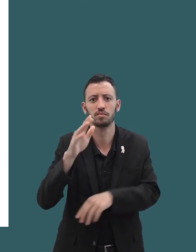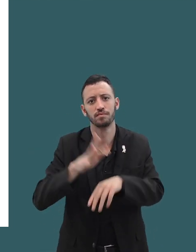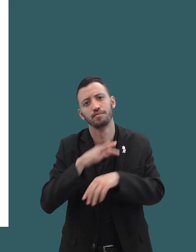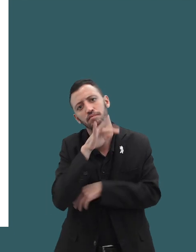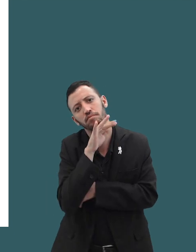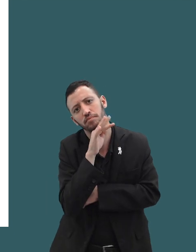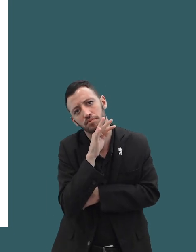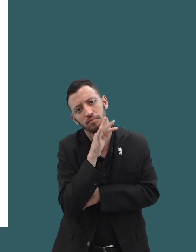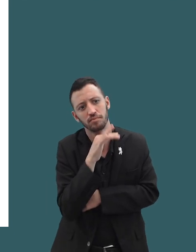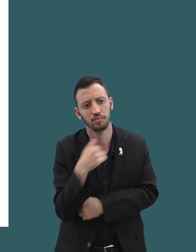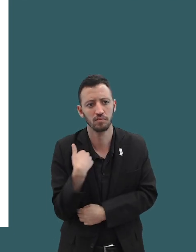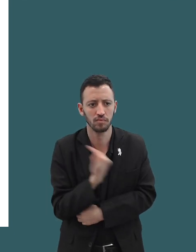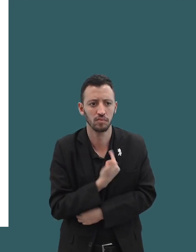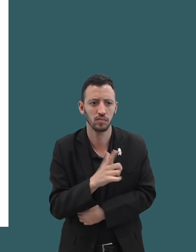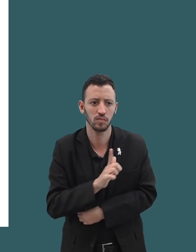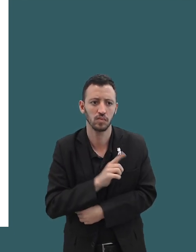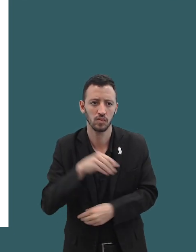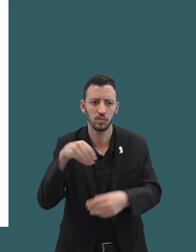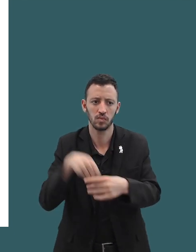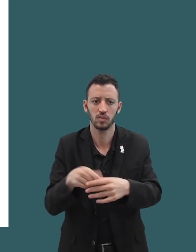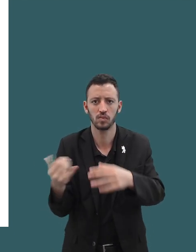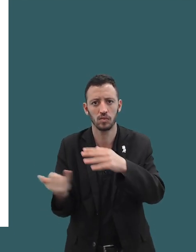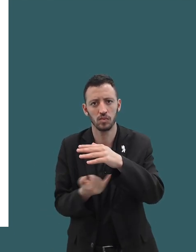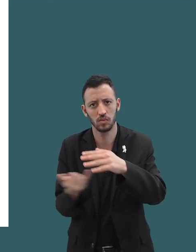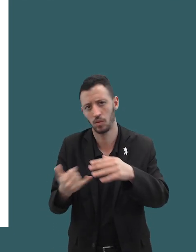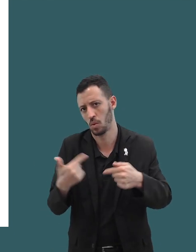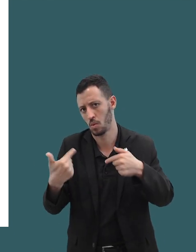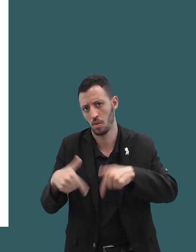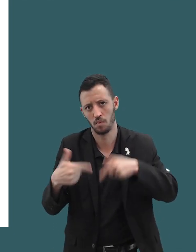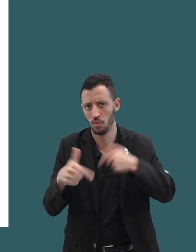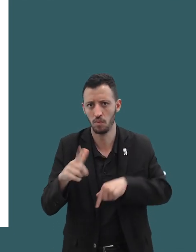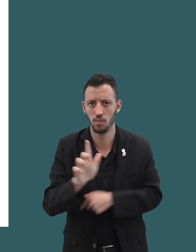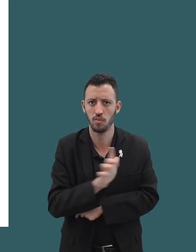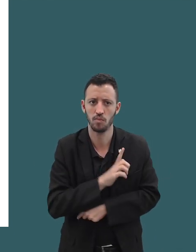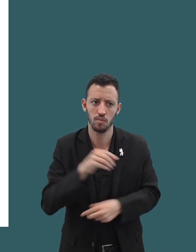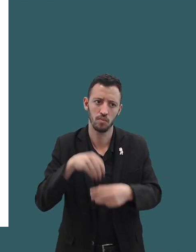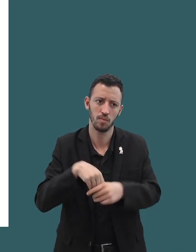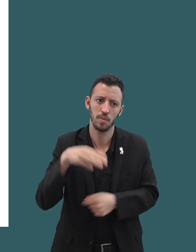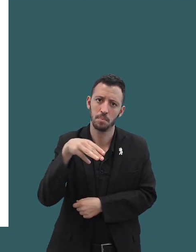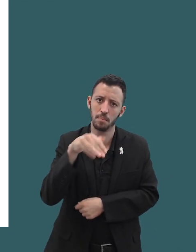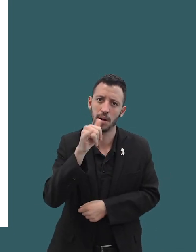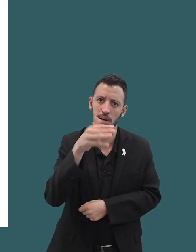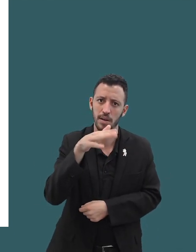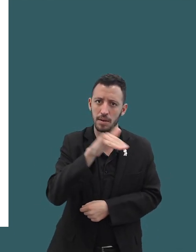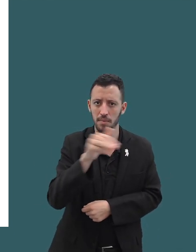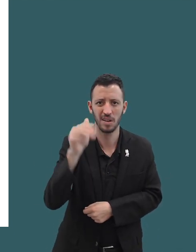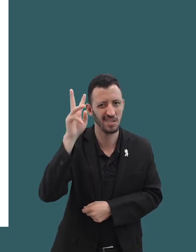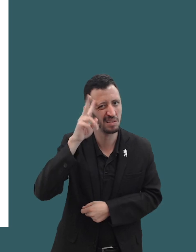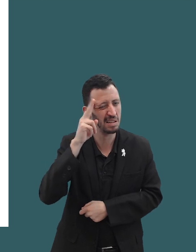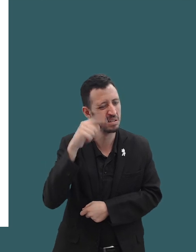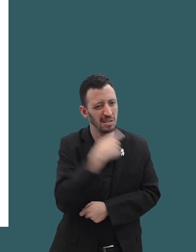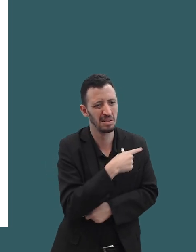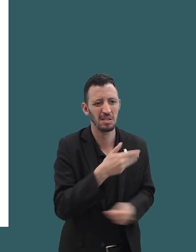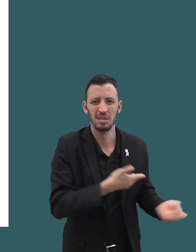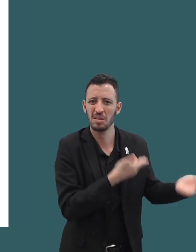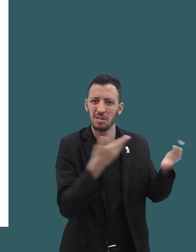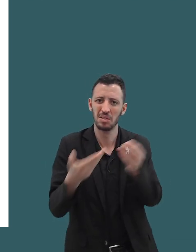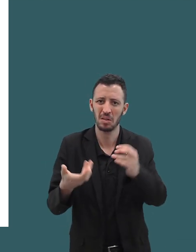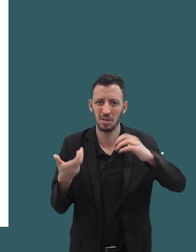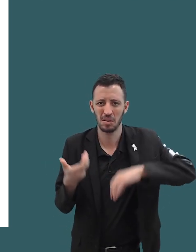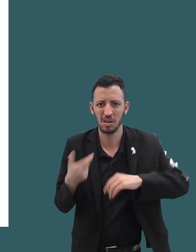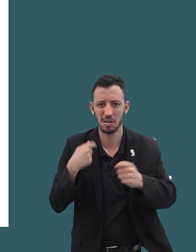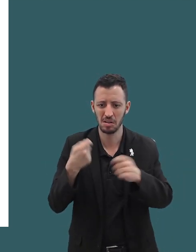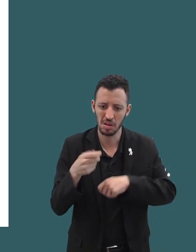mal. Nós não temos um lobby institucionalizado. Nós temos a Maiana Zatti, eu lembro que na época ela veio ao Congresso,